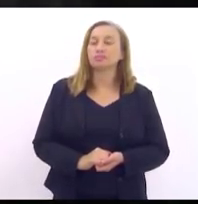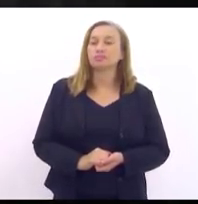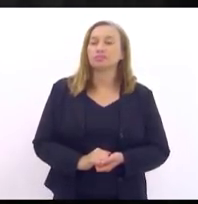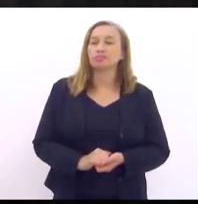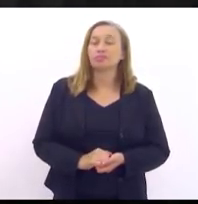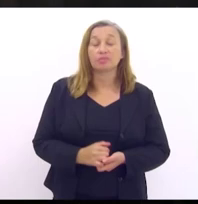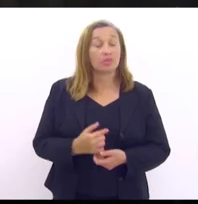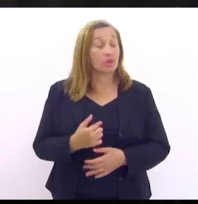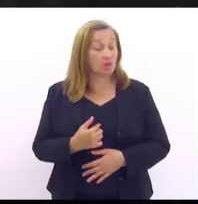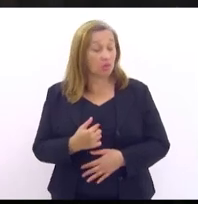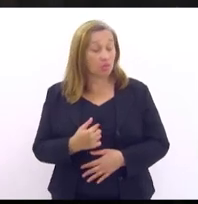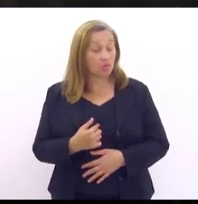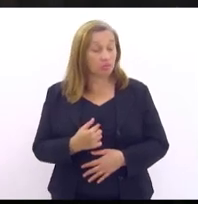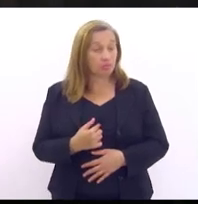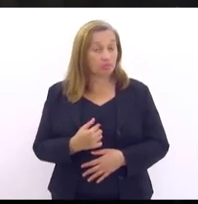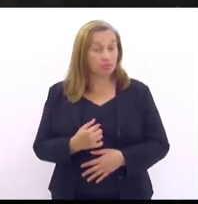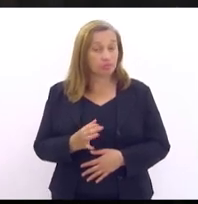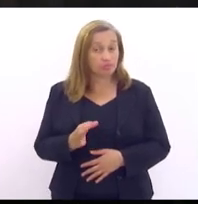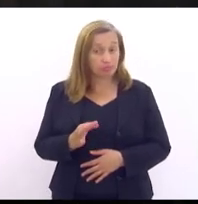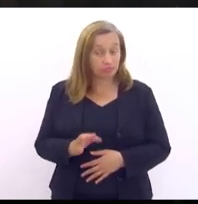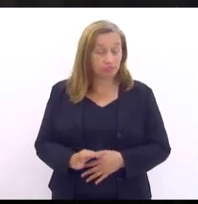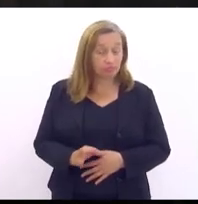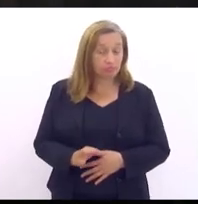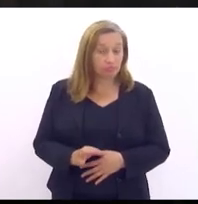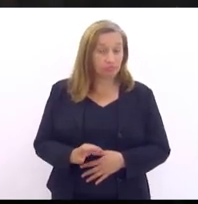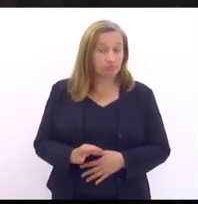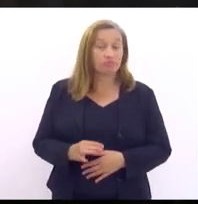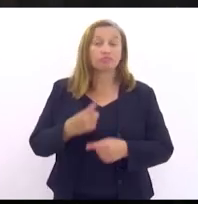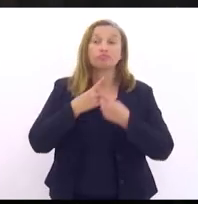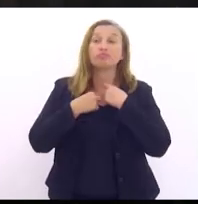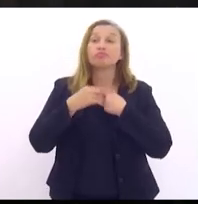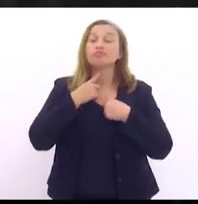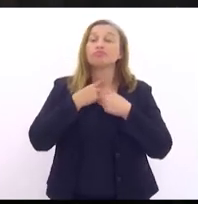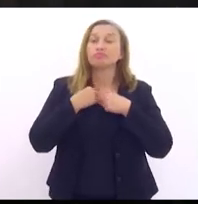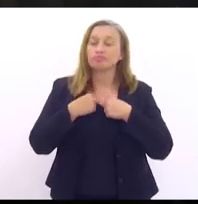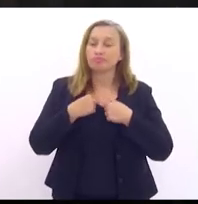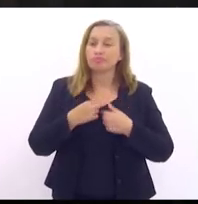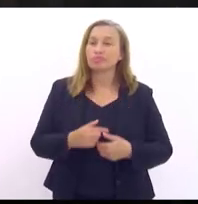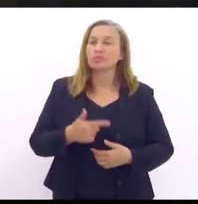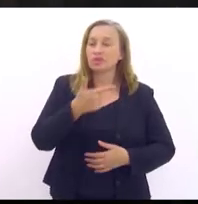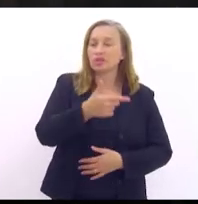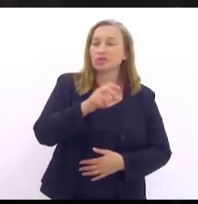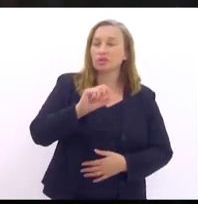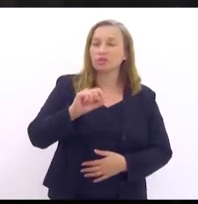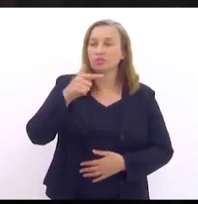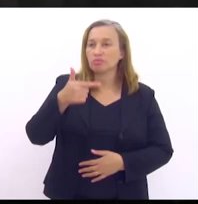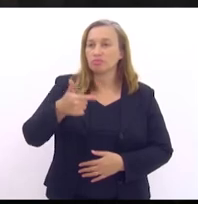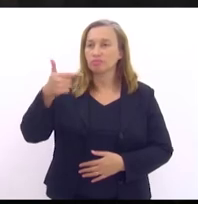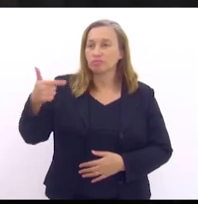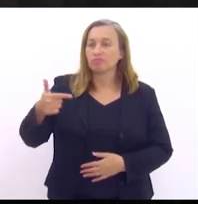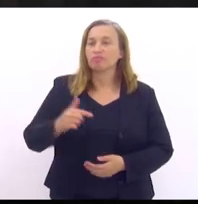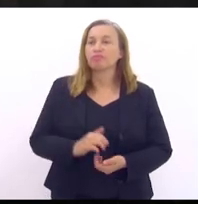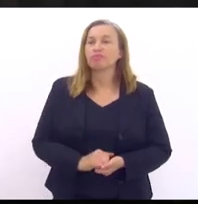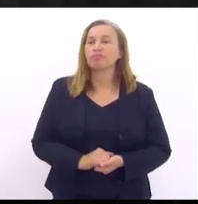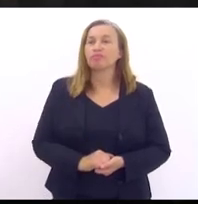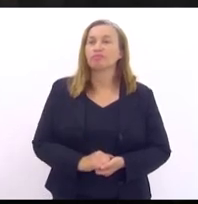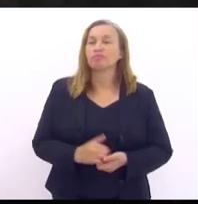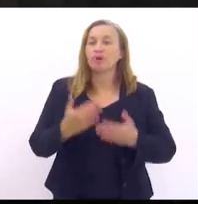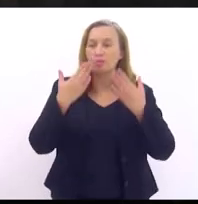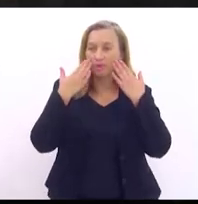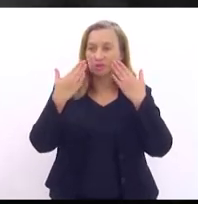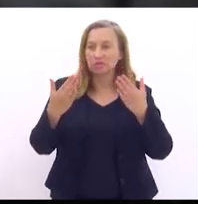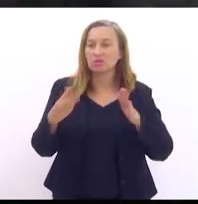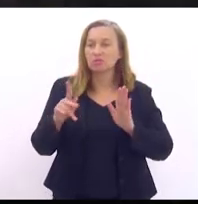sou coerente com o que eu desejo. Em 2022, eu